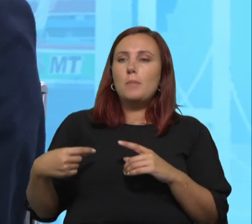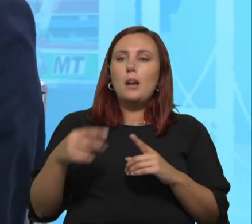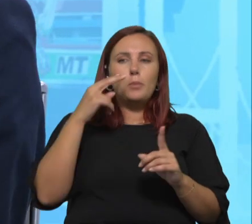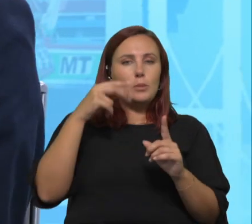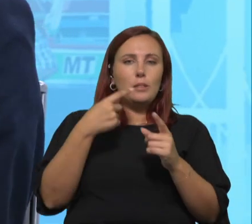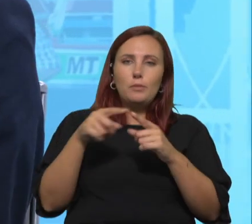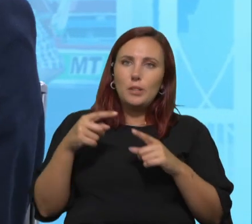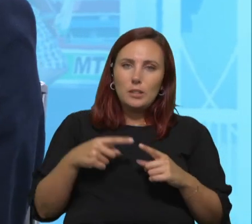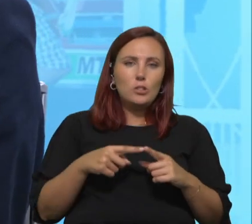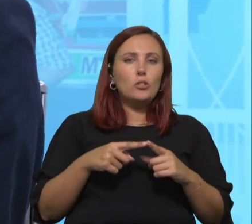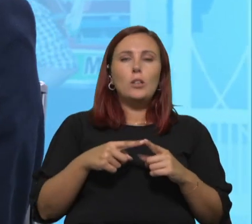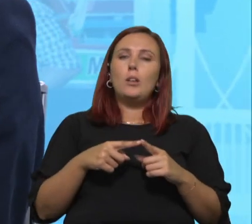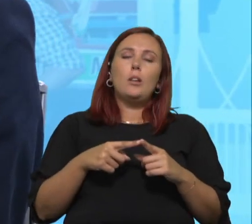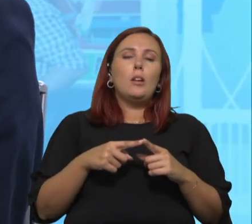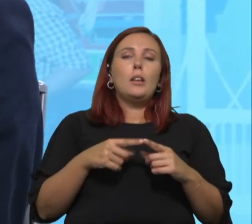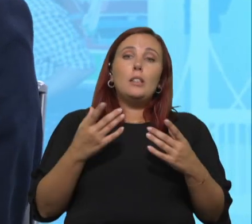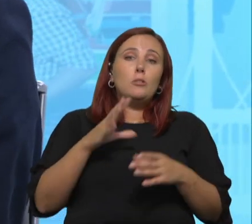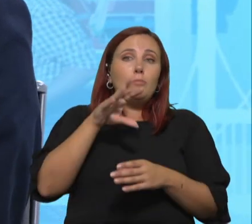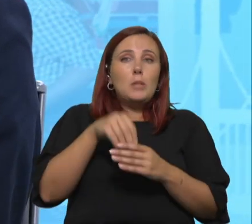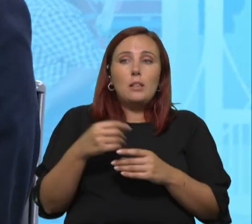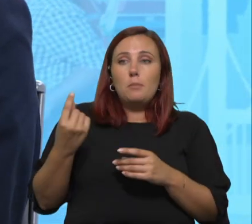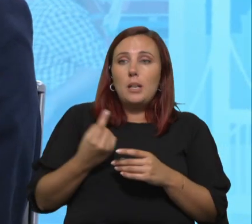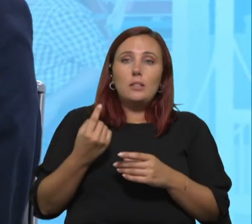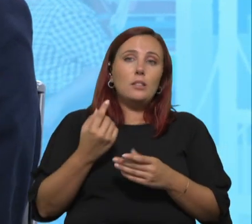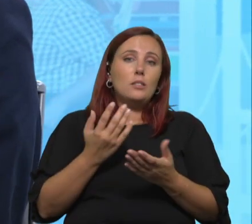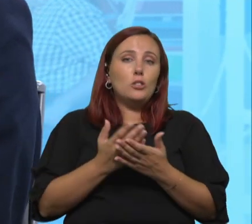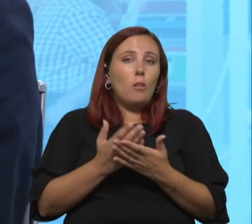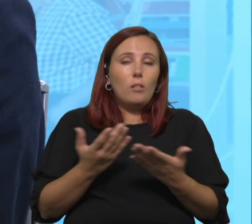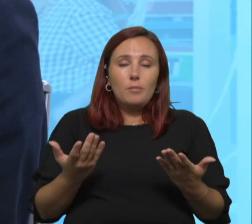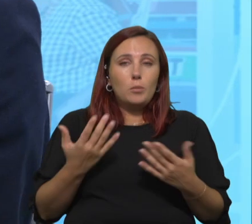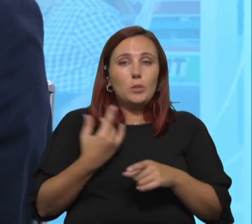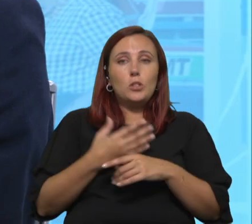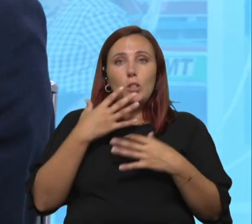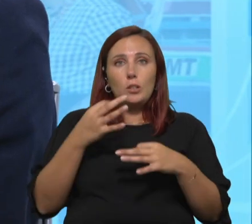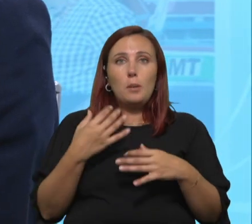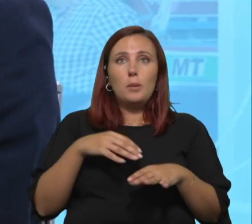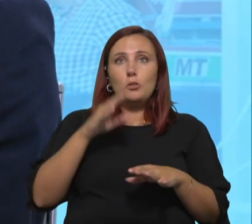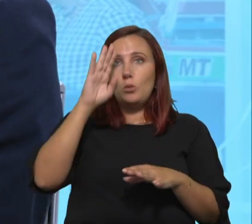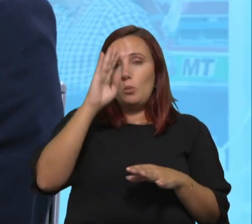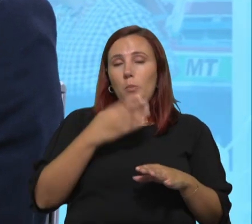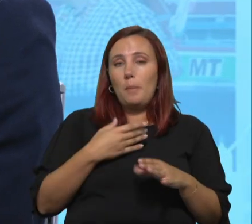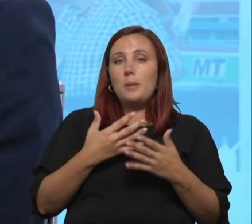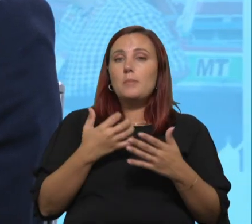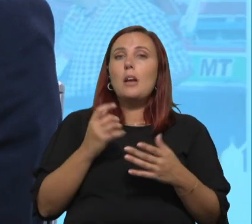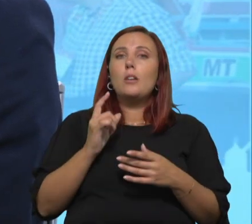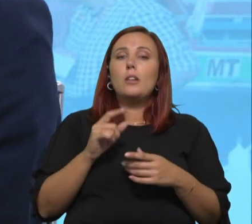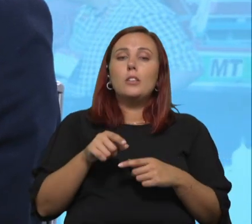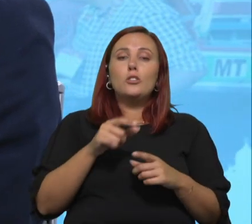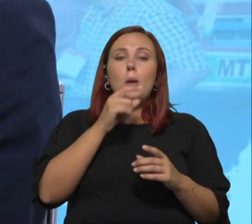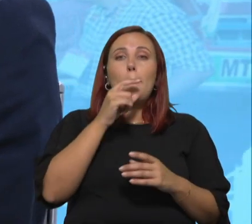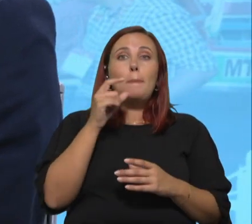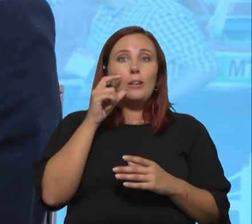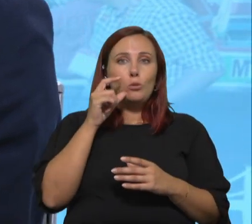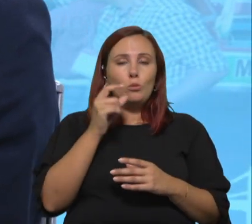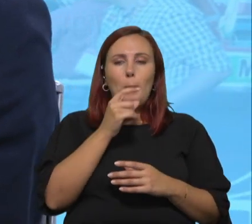com perspectivas diferentes e isso tem que fazer parte da vida da escola com naturalidade. É curioso que o Papa chama a atenção para uma coisa muito significativa. Isto é um pacto. Quando temos um